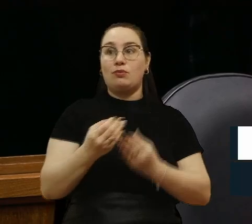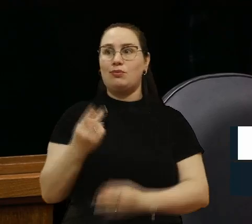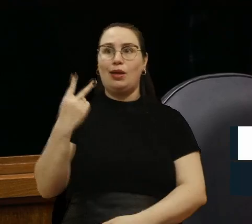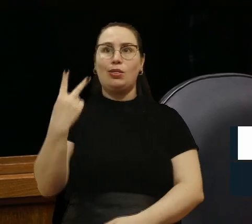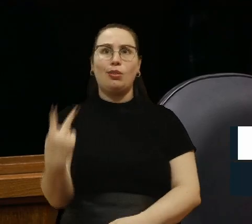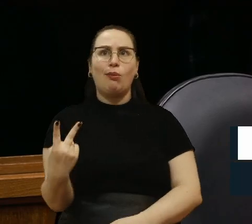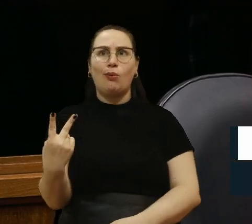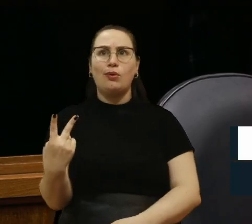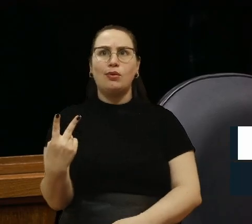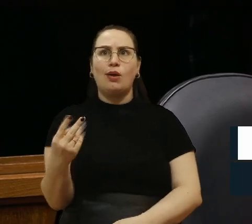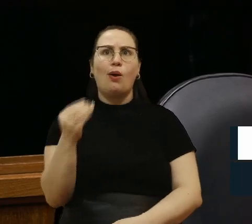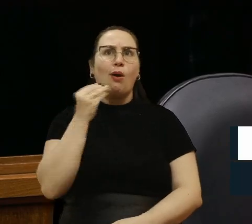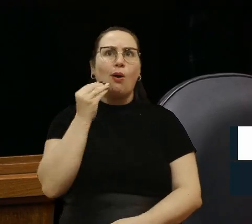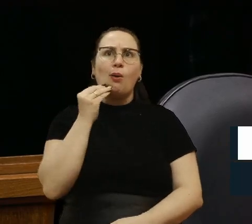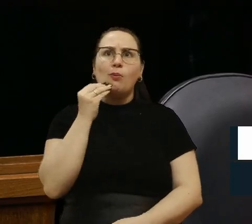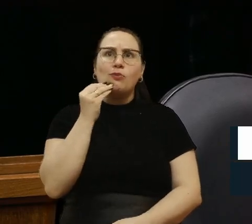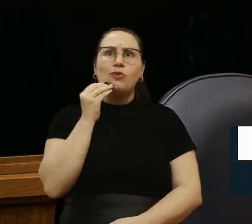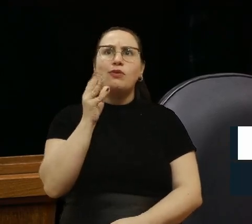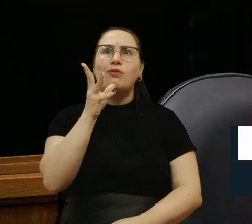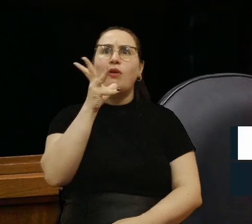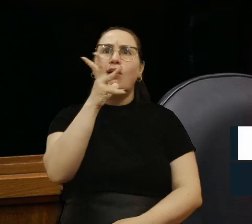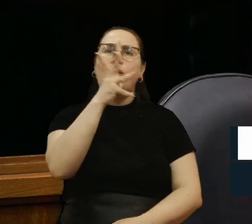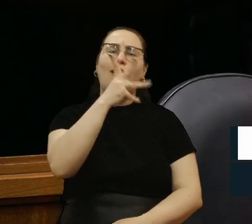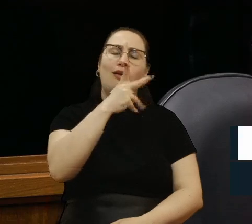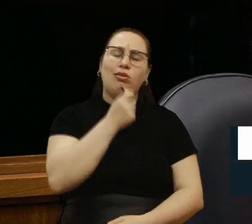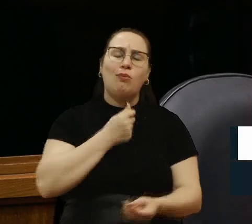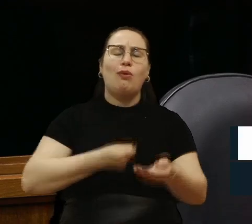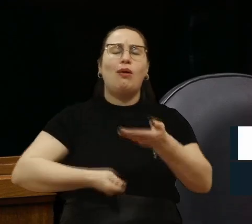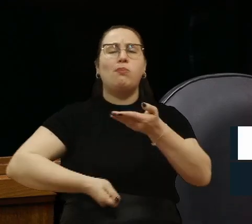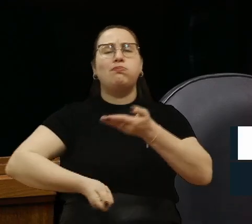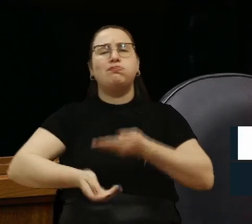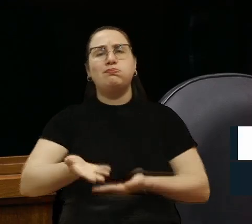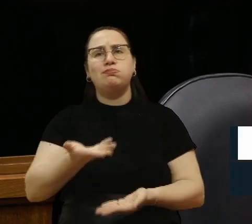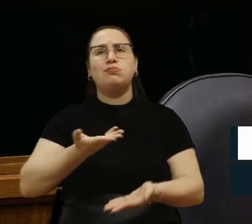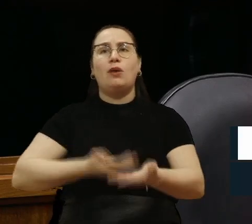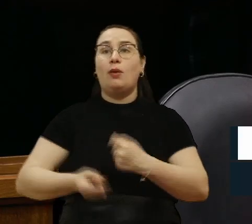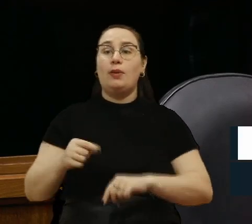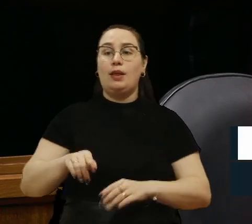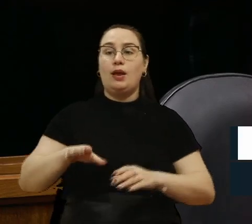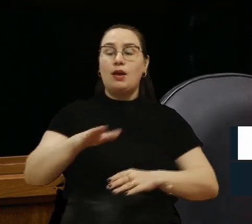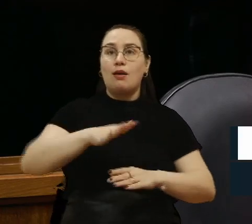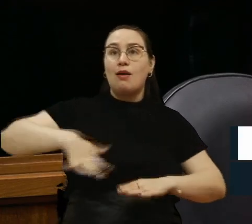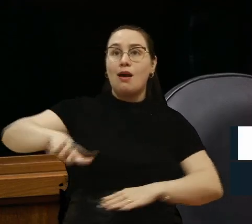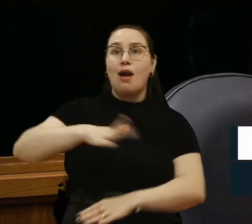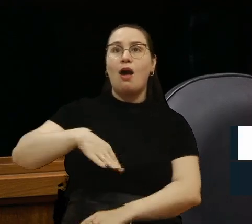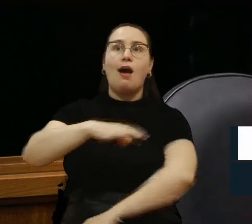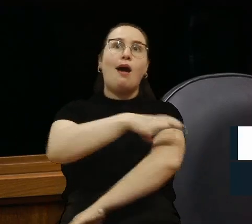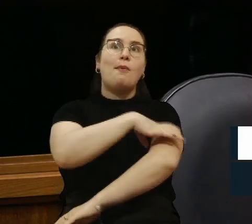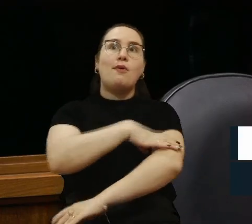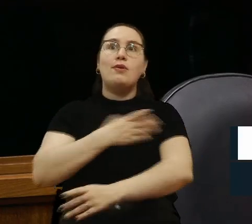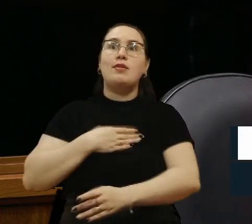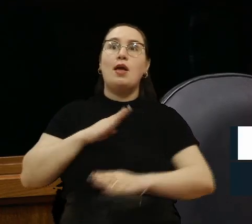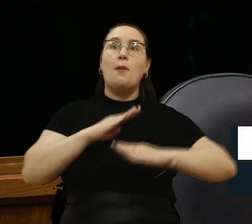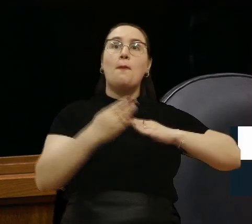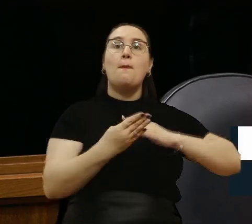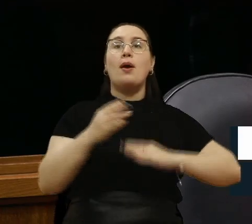É claro que as pessoas não vão ser atendidas. Aí daqui a pouco lá na nossa região, vereador Ramon, vamos dizer que é para todo mundo ser atendido na UBS Cruzeiro.